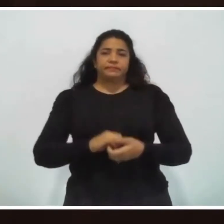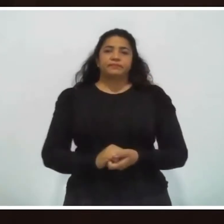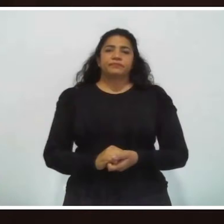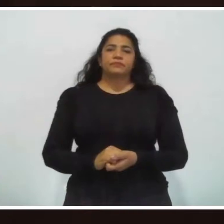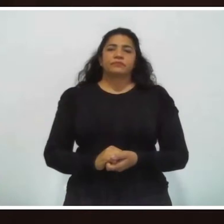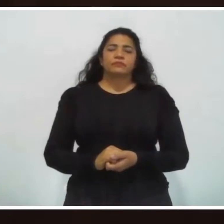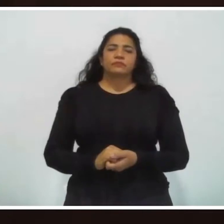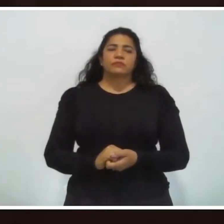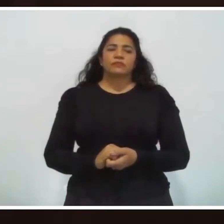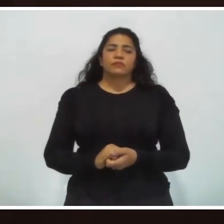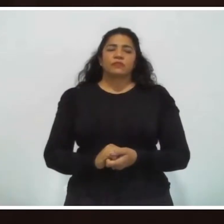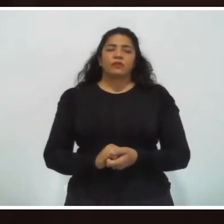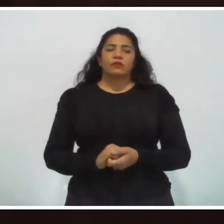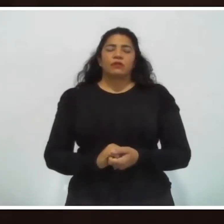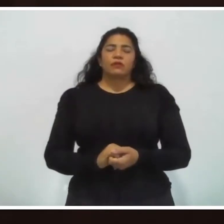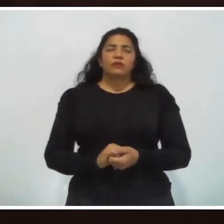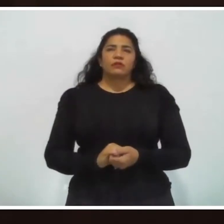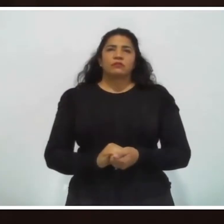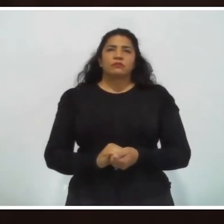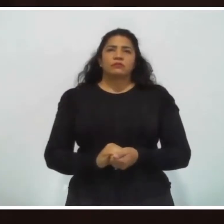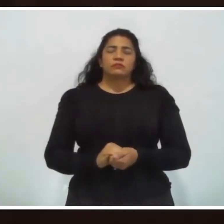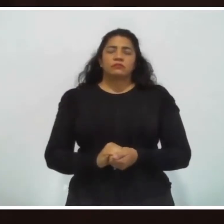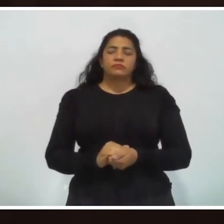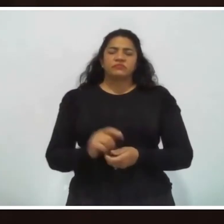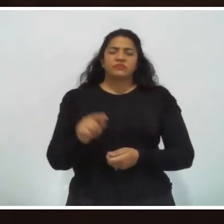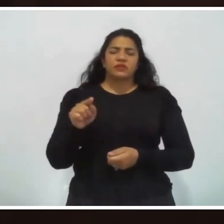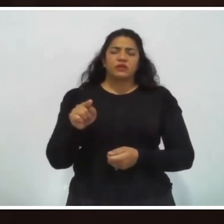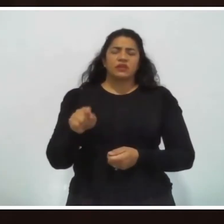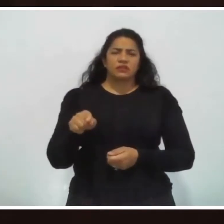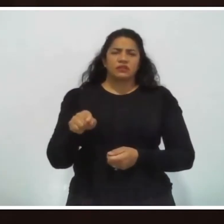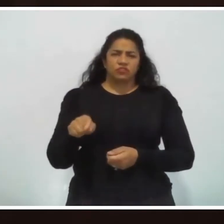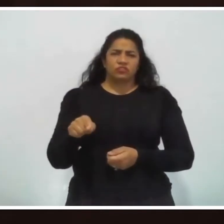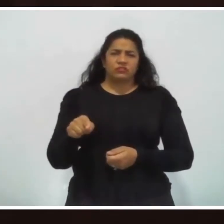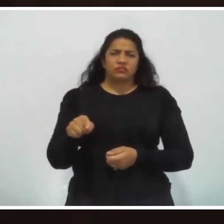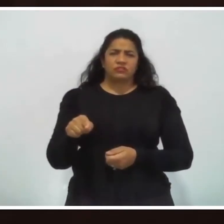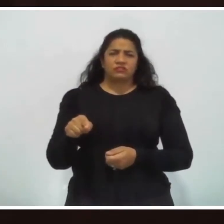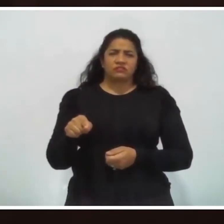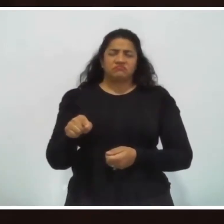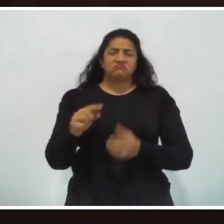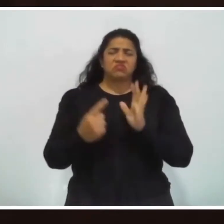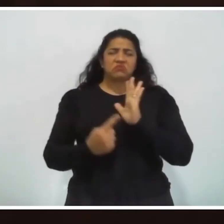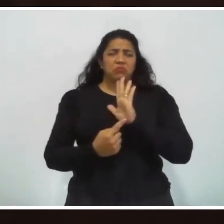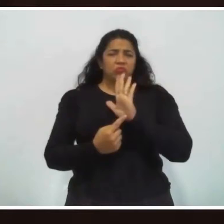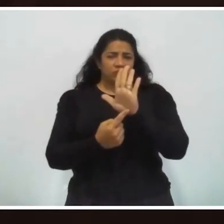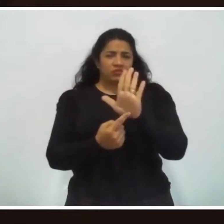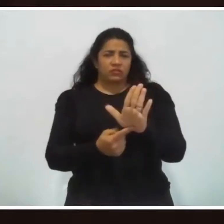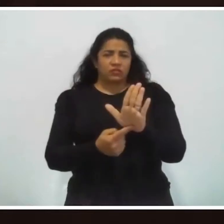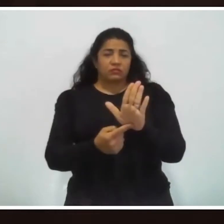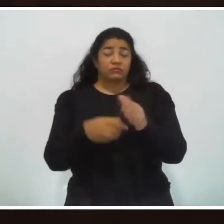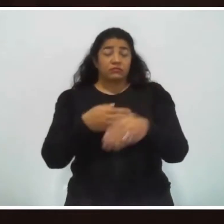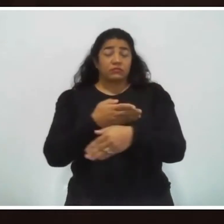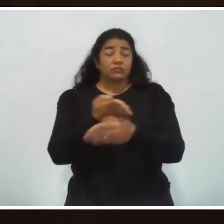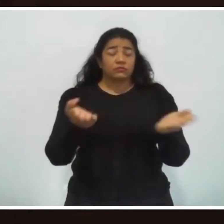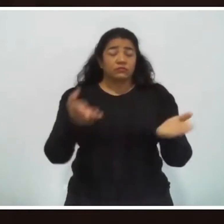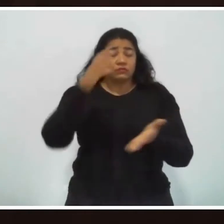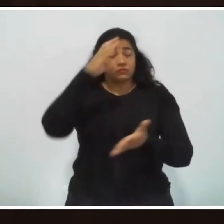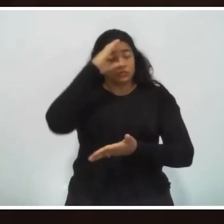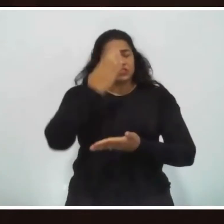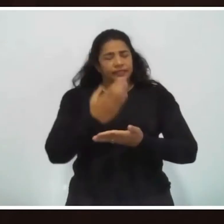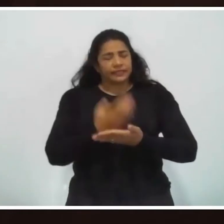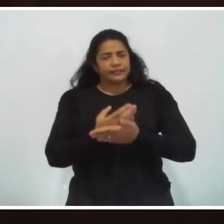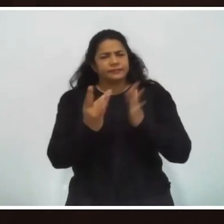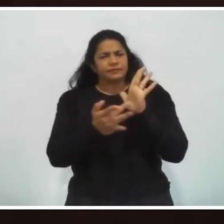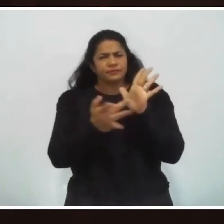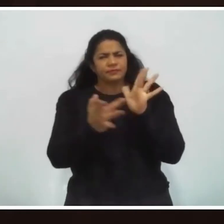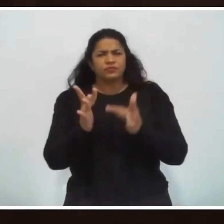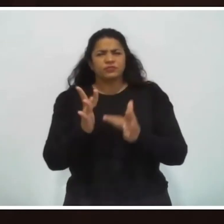estes, porém, foram registrados para que creiais que Jesus é o Cristo. Não vai